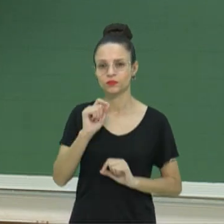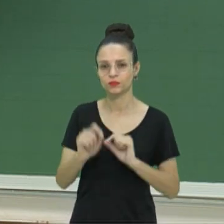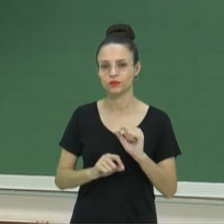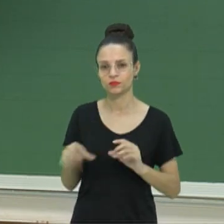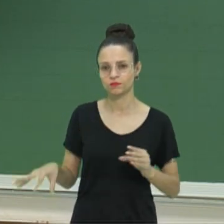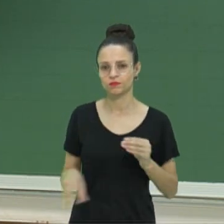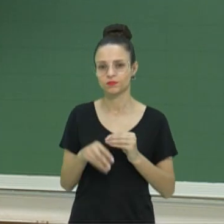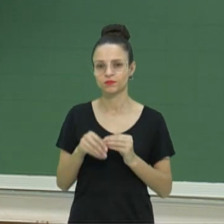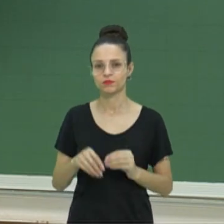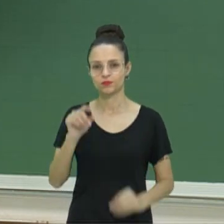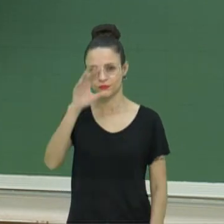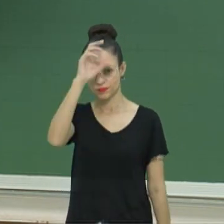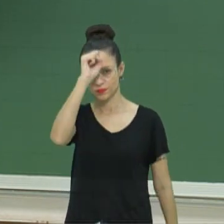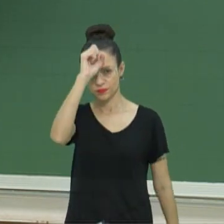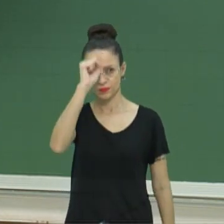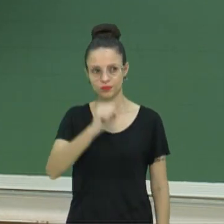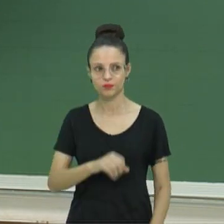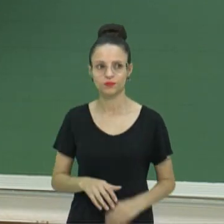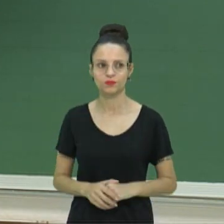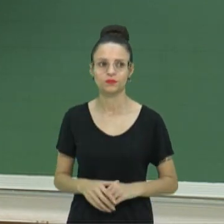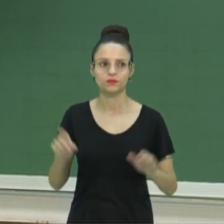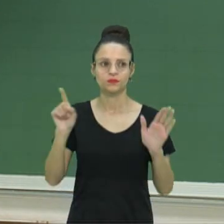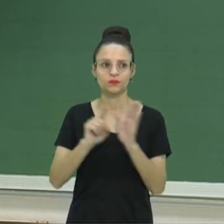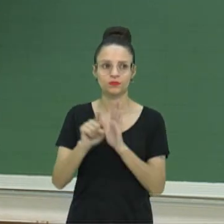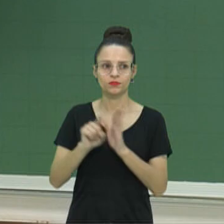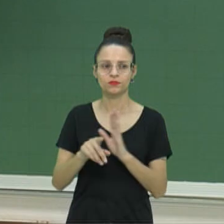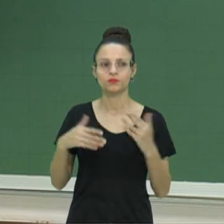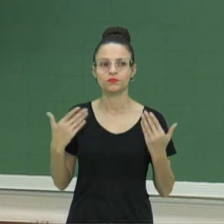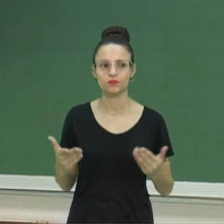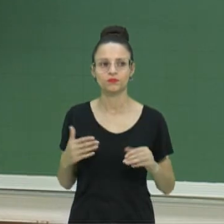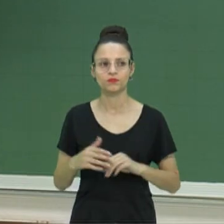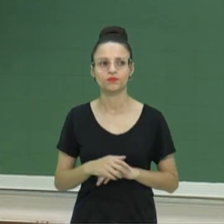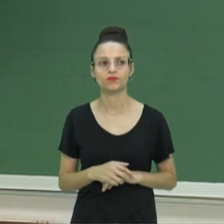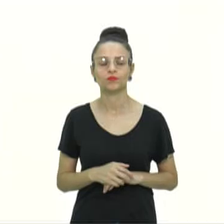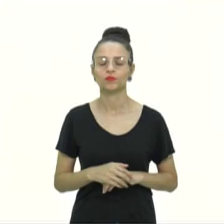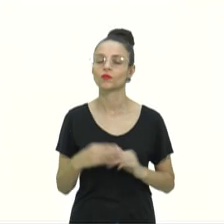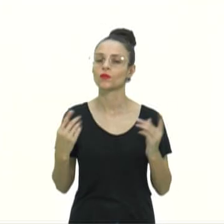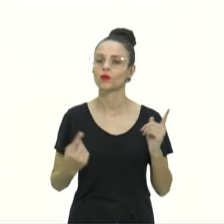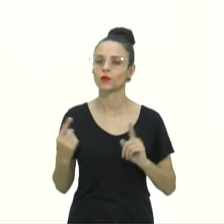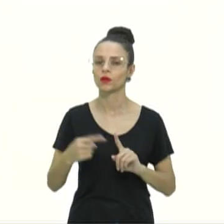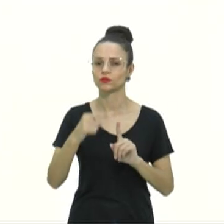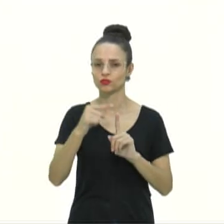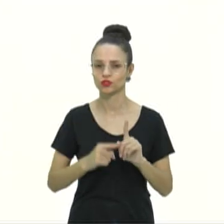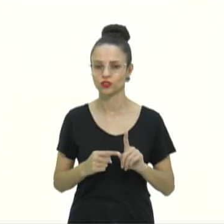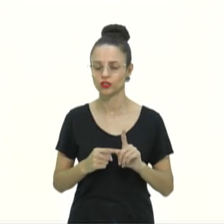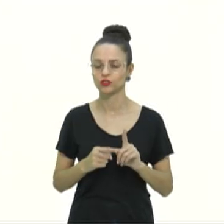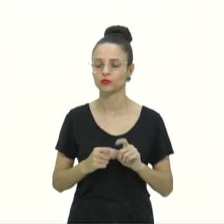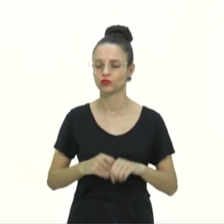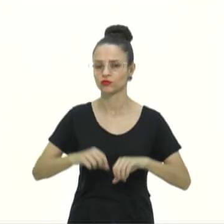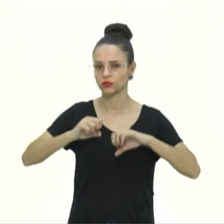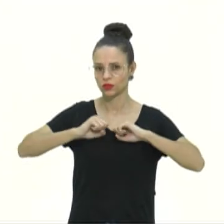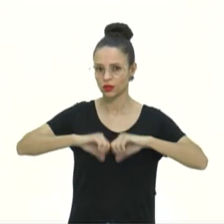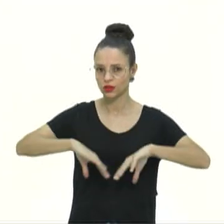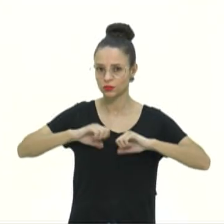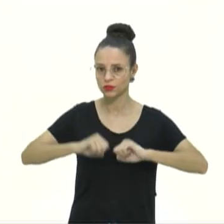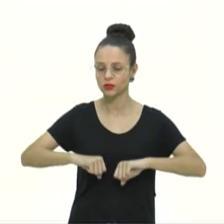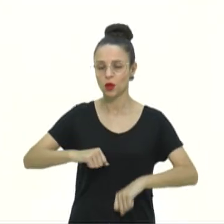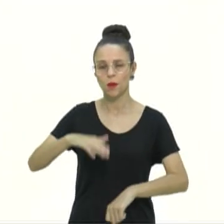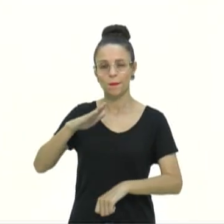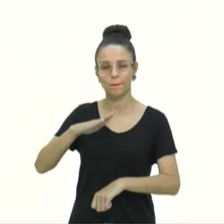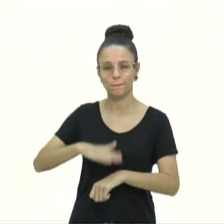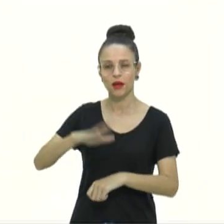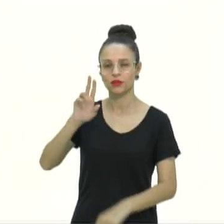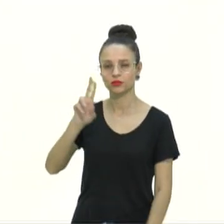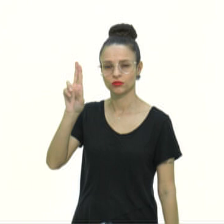e melhorando o nosso aprendizado. O nosso quiz, uma atividade objetiva, né, que fala o quê? Qual tipo de respiração é mais